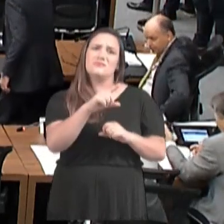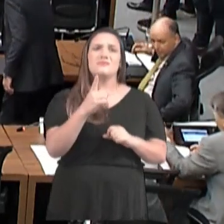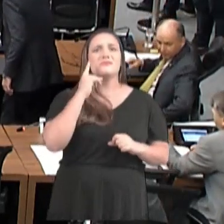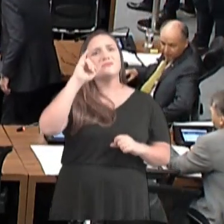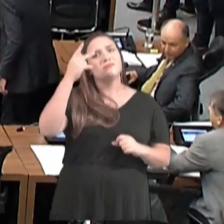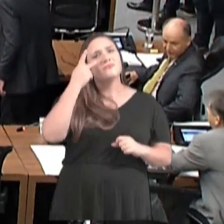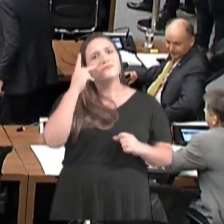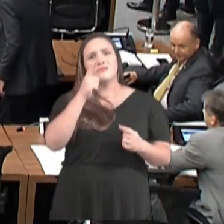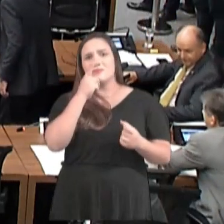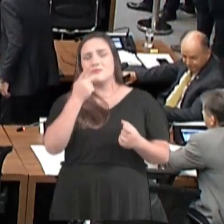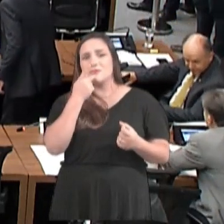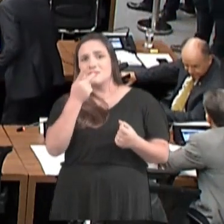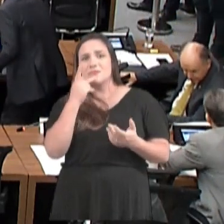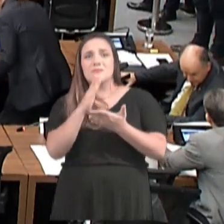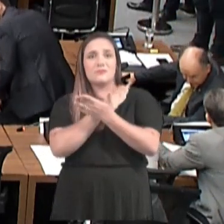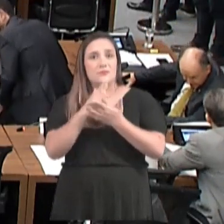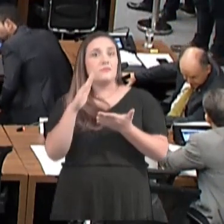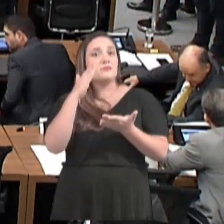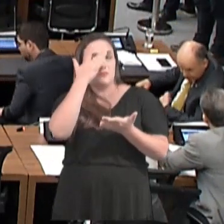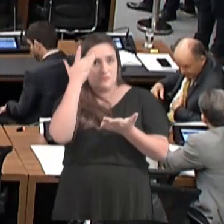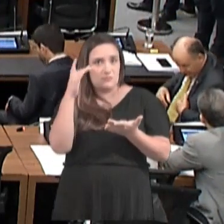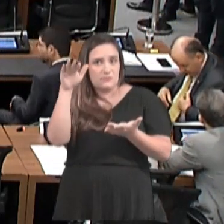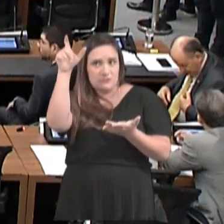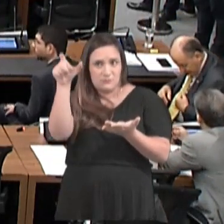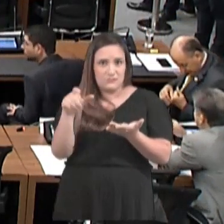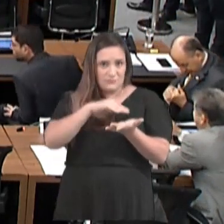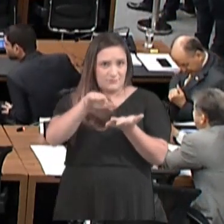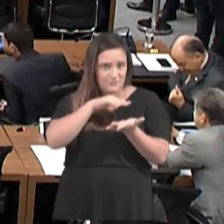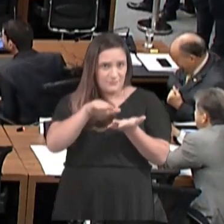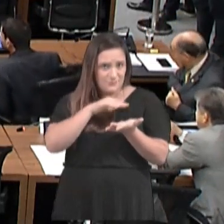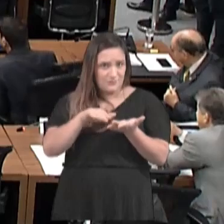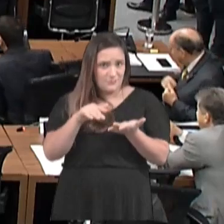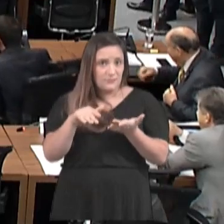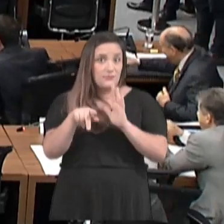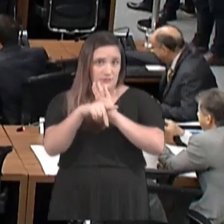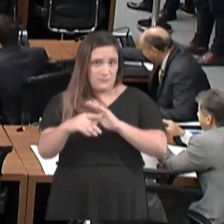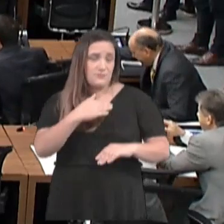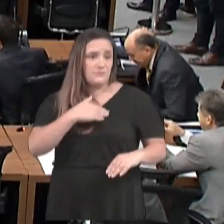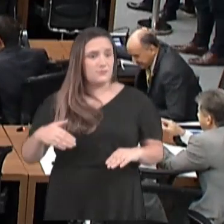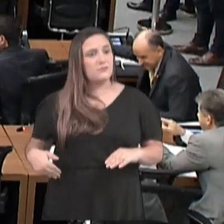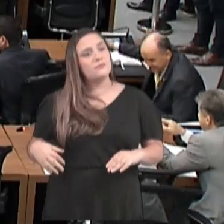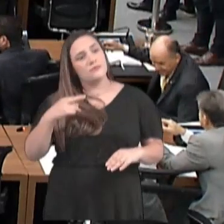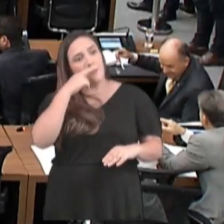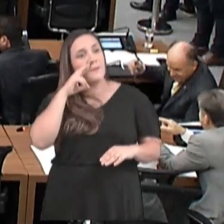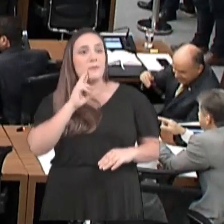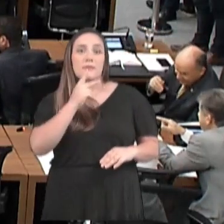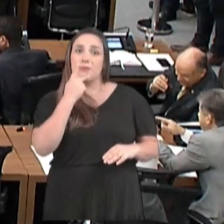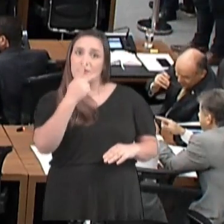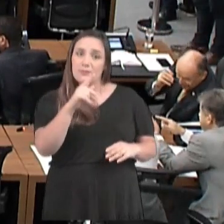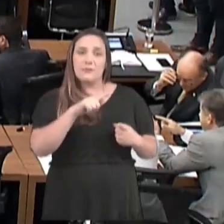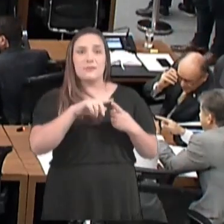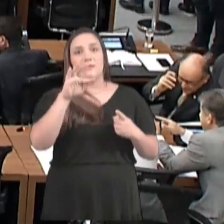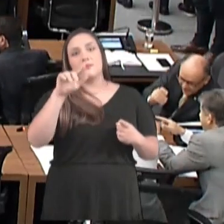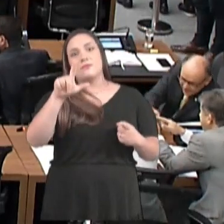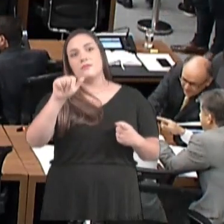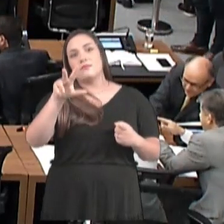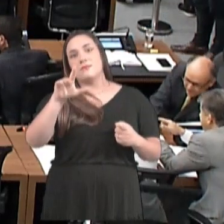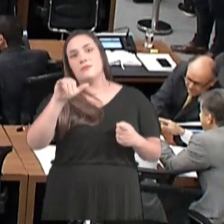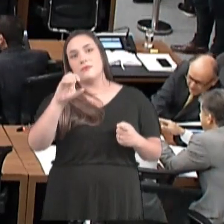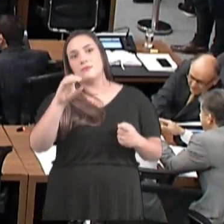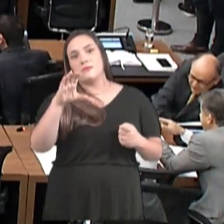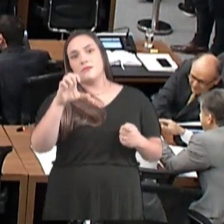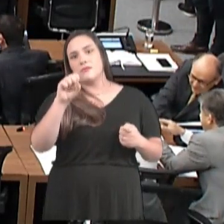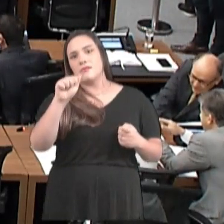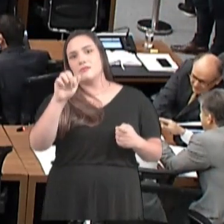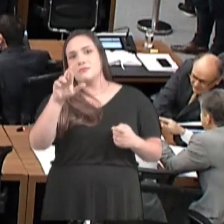alguns secretários do governador Eduardo Riedel e começa justamente pelo secretário Flávio César, e aí eu